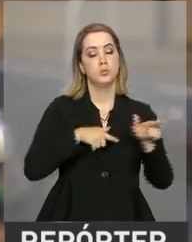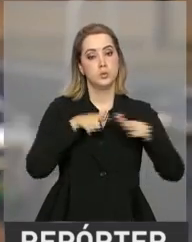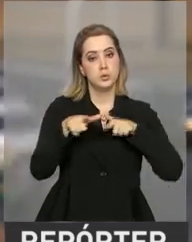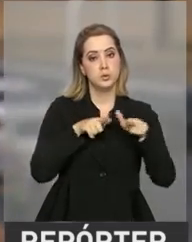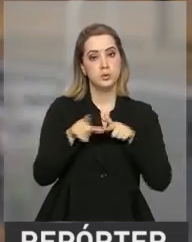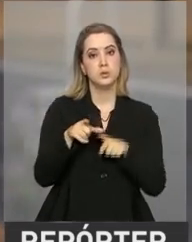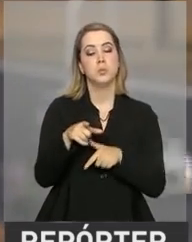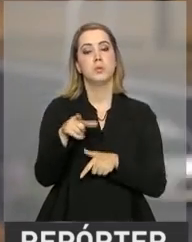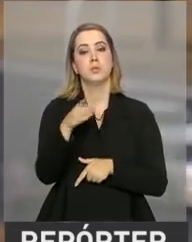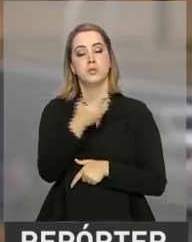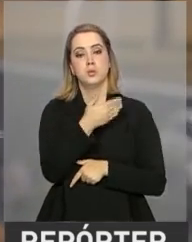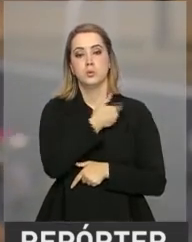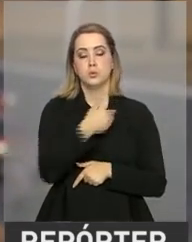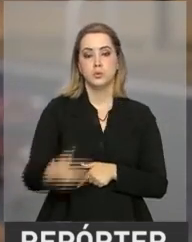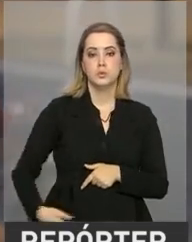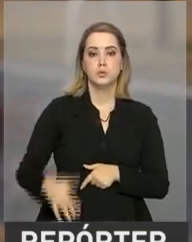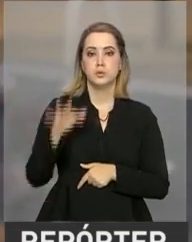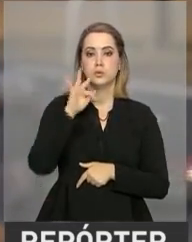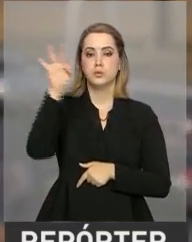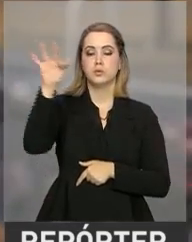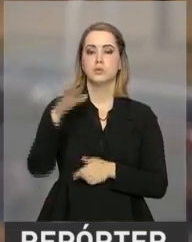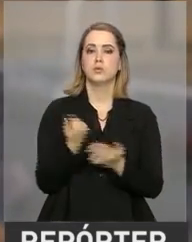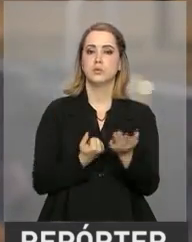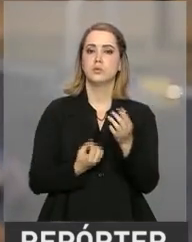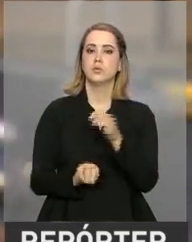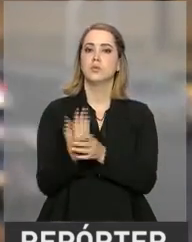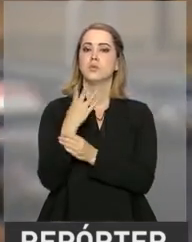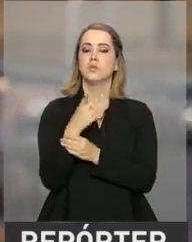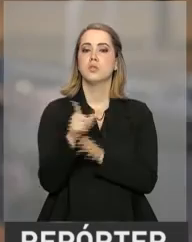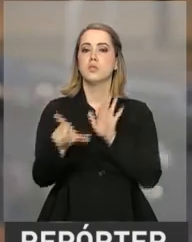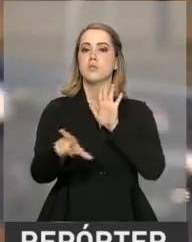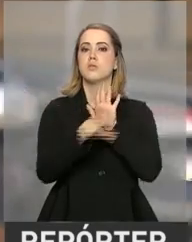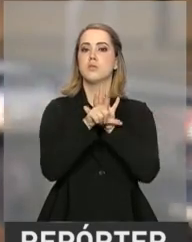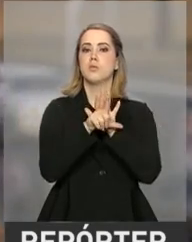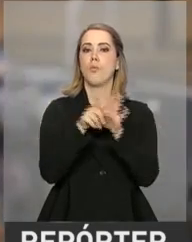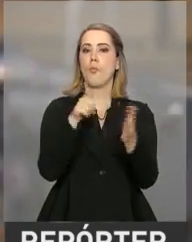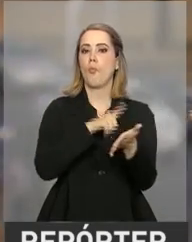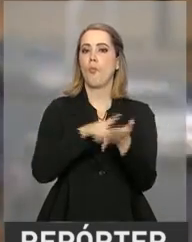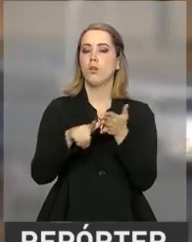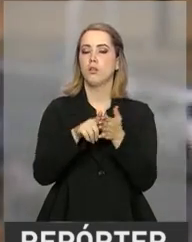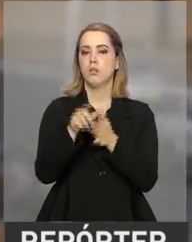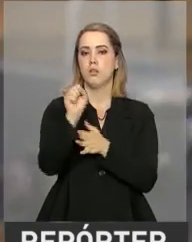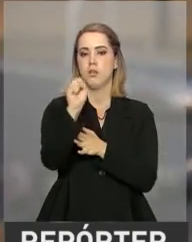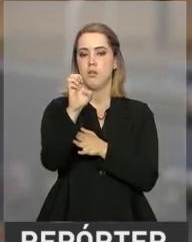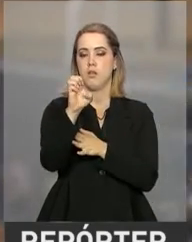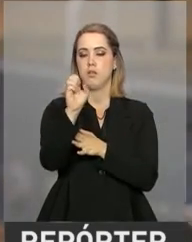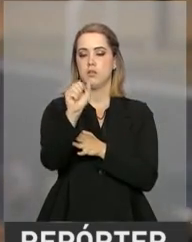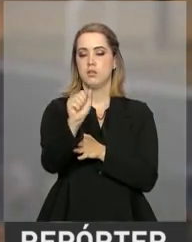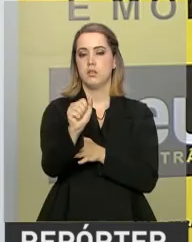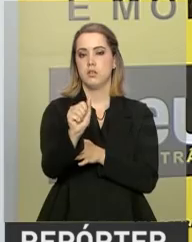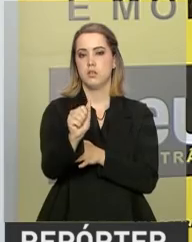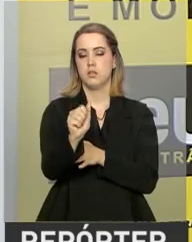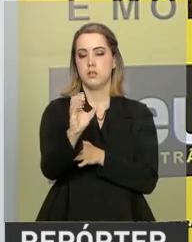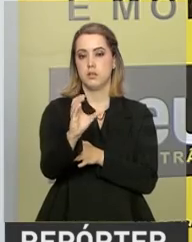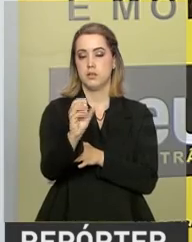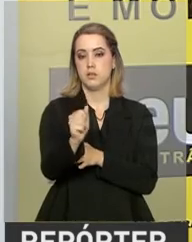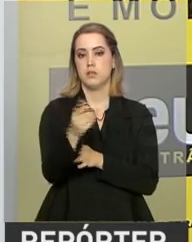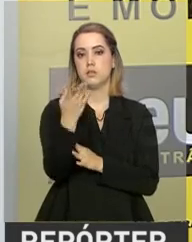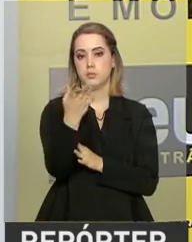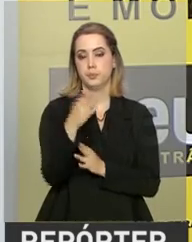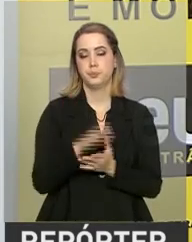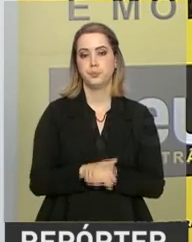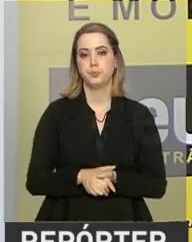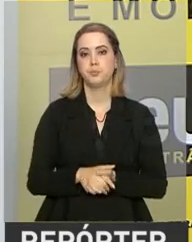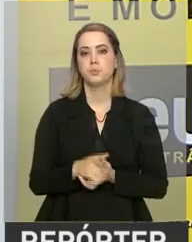que contribuiu para essa redução foi a criação da lei seca que completou oito anos em 2016 a lei seca